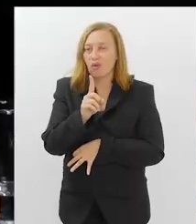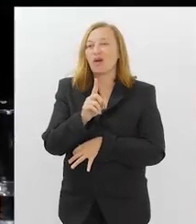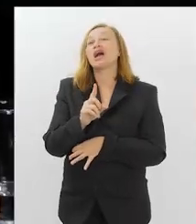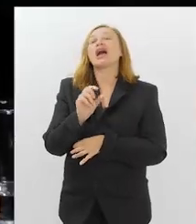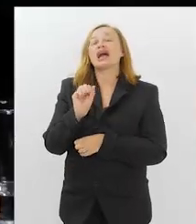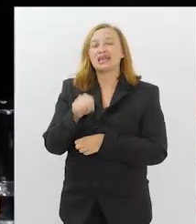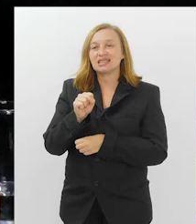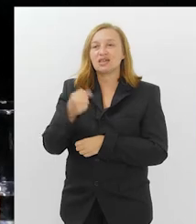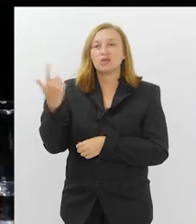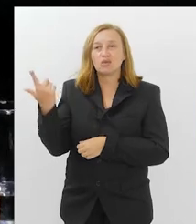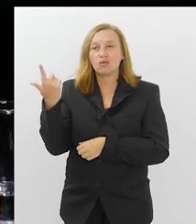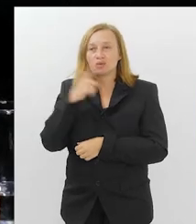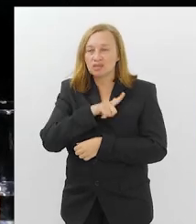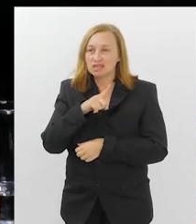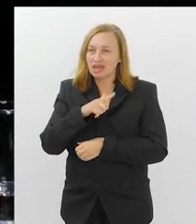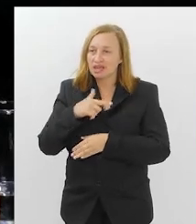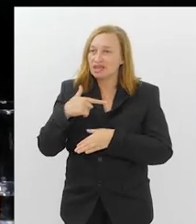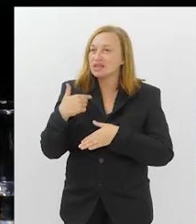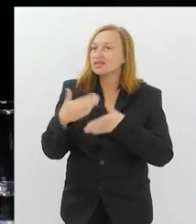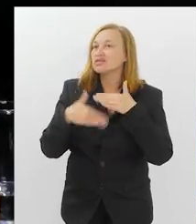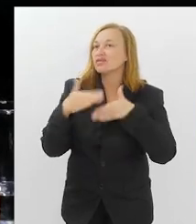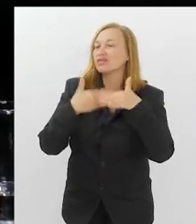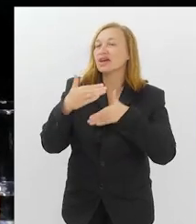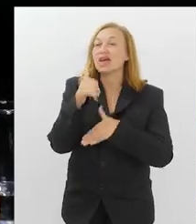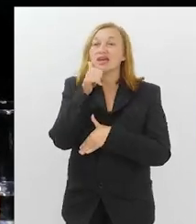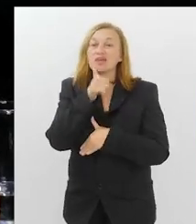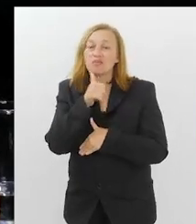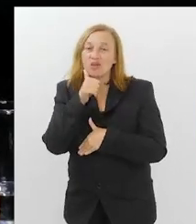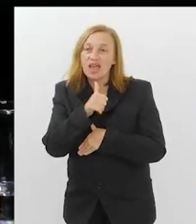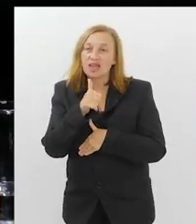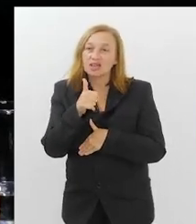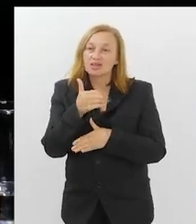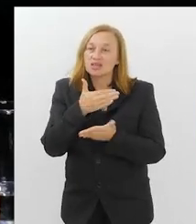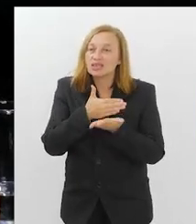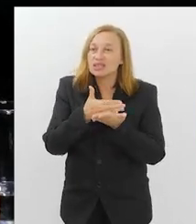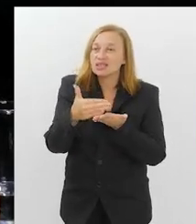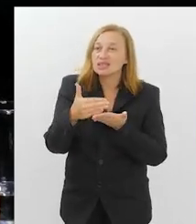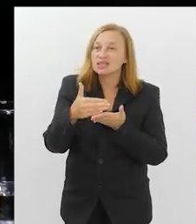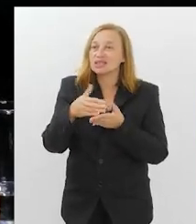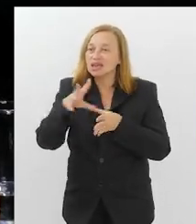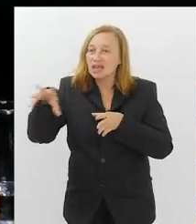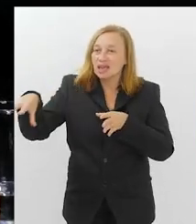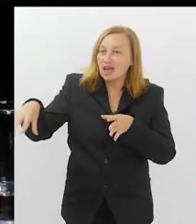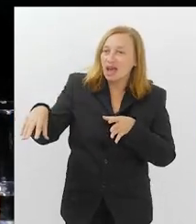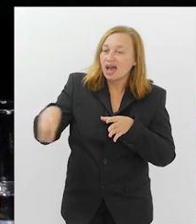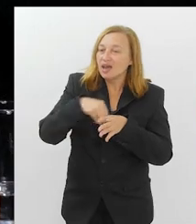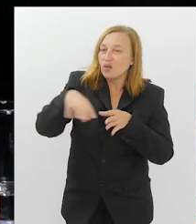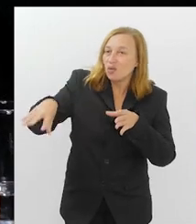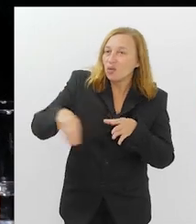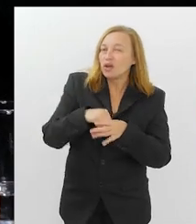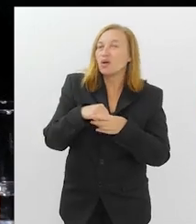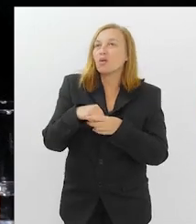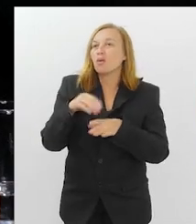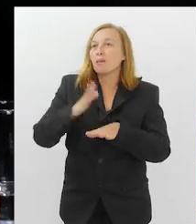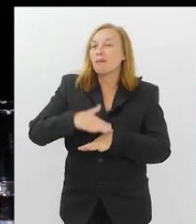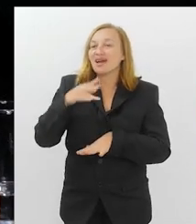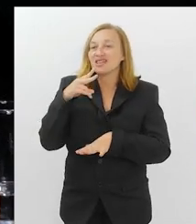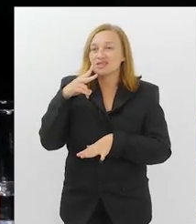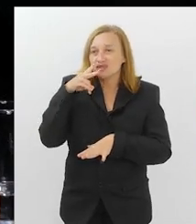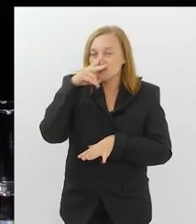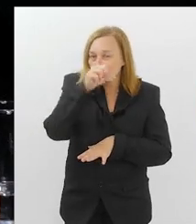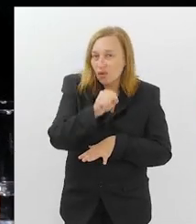não estão sozinhas. Aí sim a gente começa a ter força e as mulheres começam a adentrar com